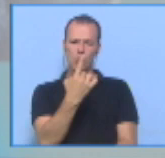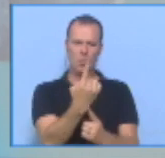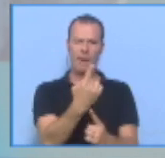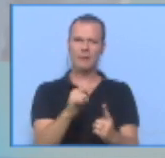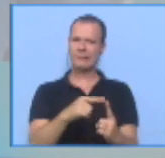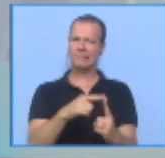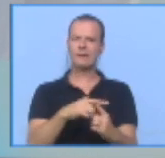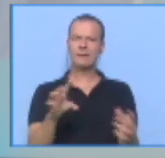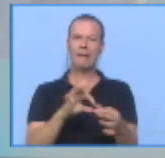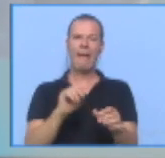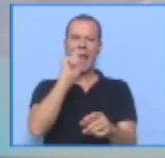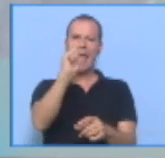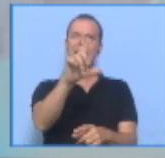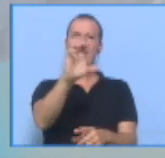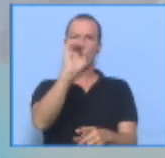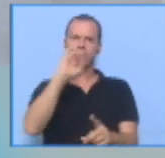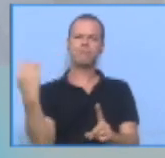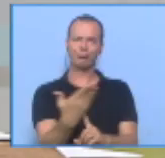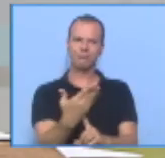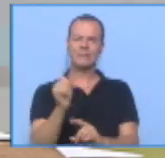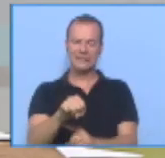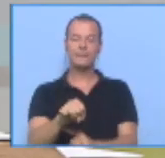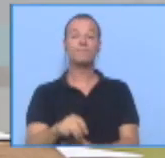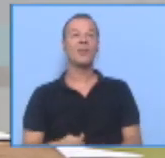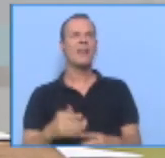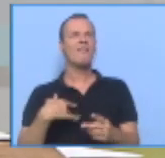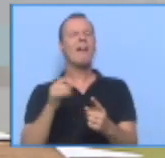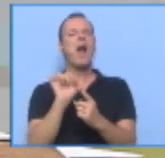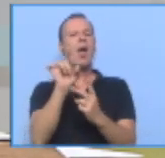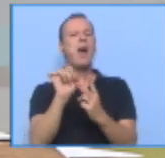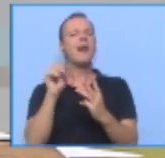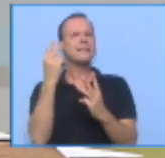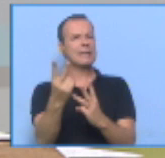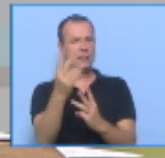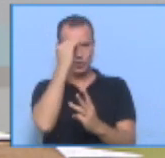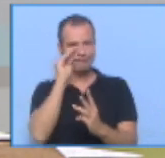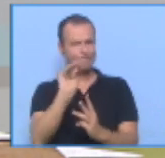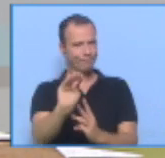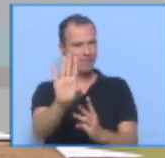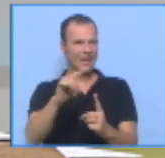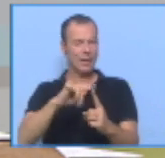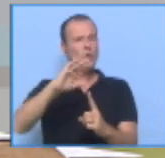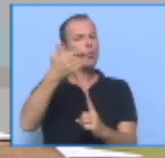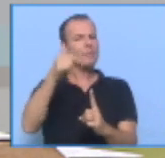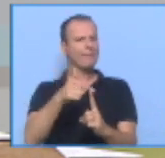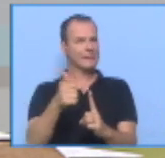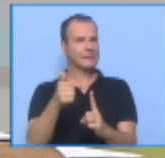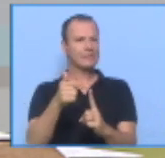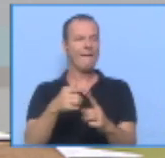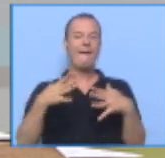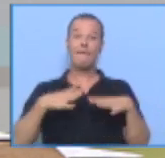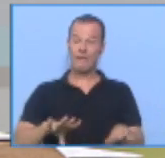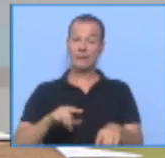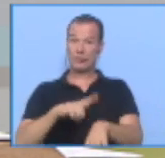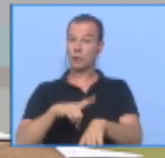mesa, é sobre ecologia. Exatamente. Vou fazer 3 sugestões, 2 estão aqui, e uma, e se calhar começo por ela, é que as férias é